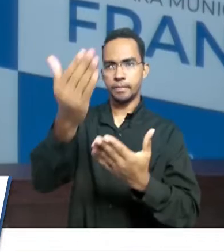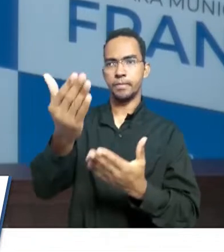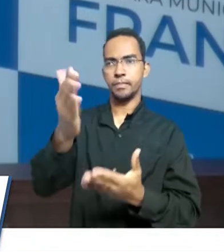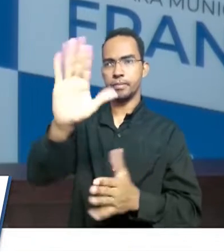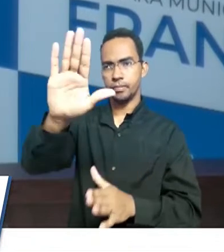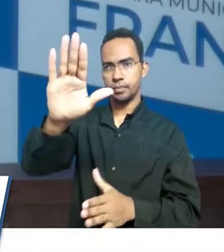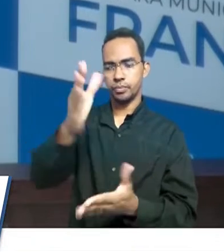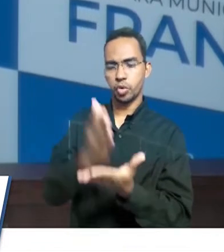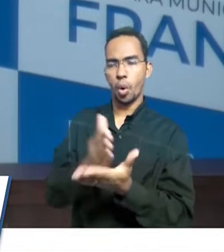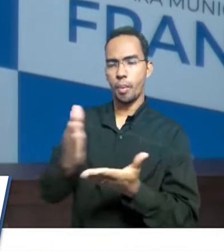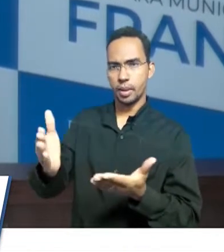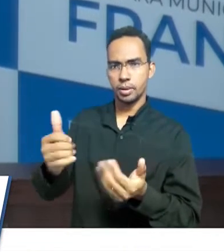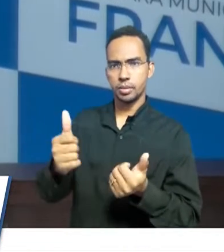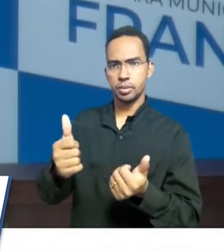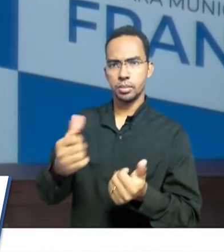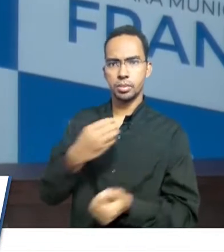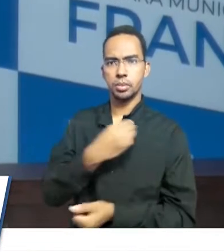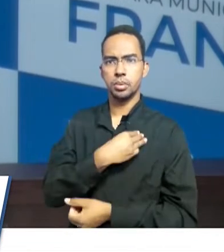Della Mota.